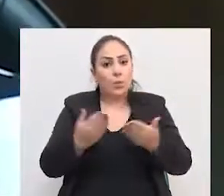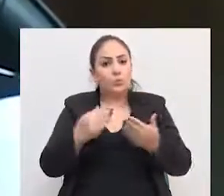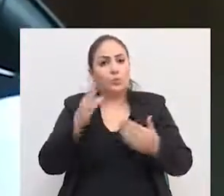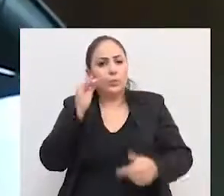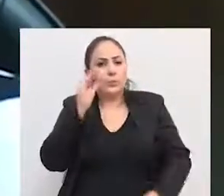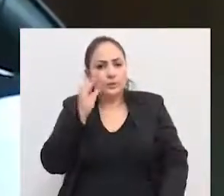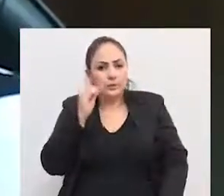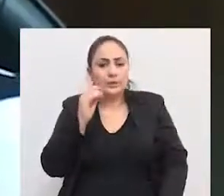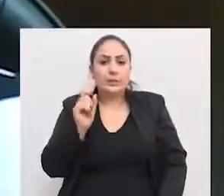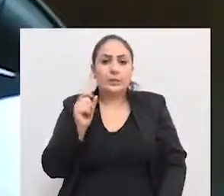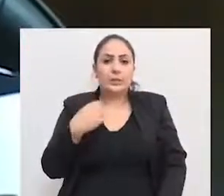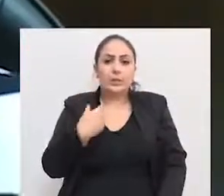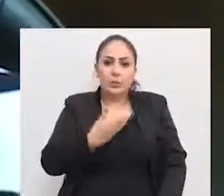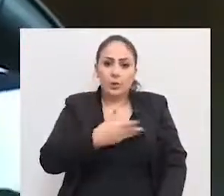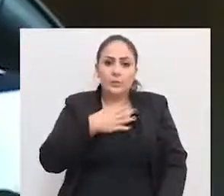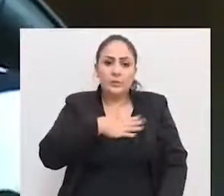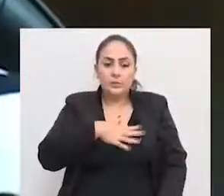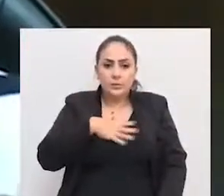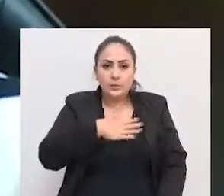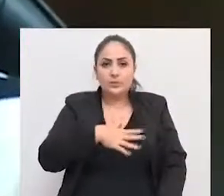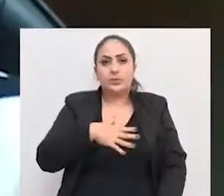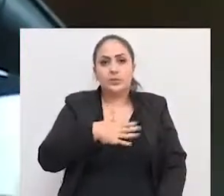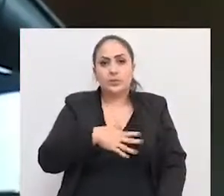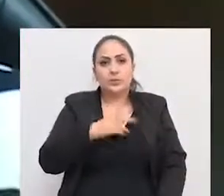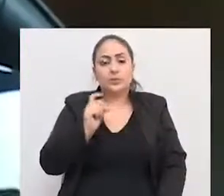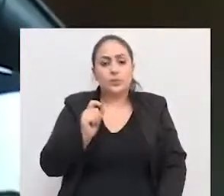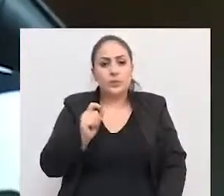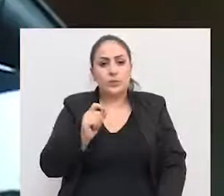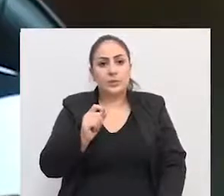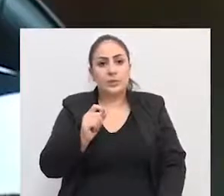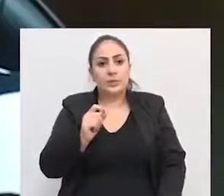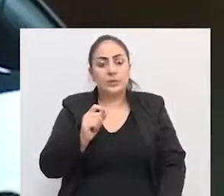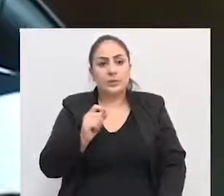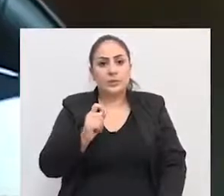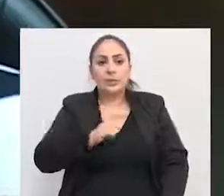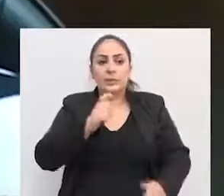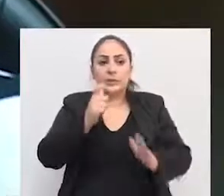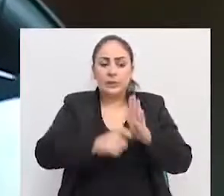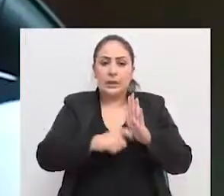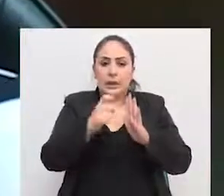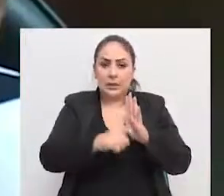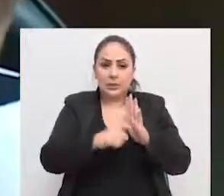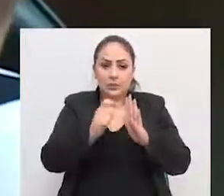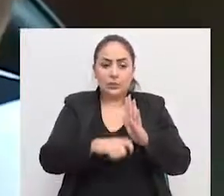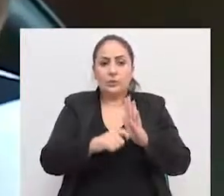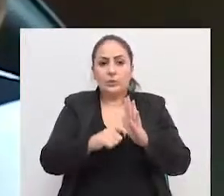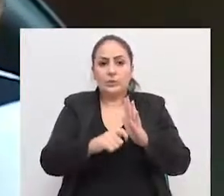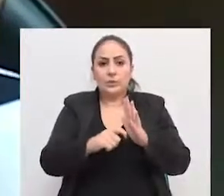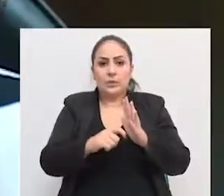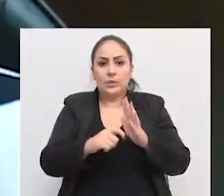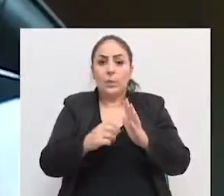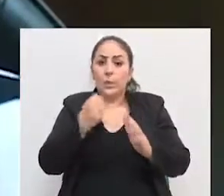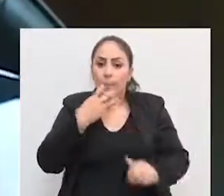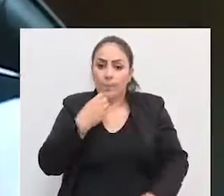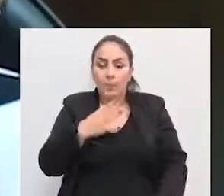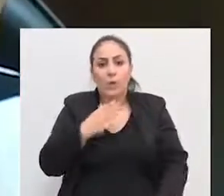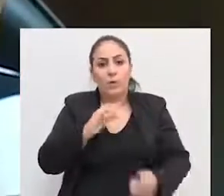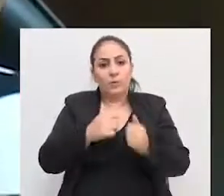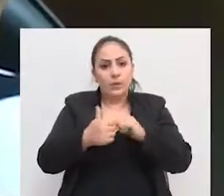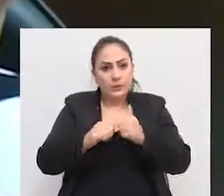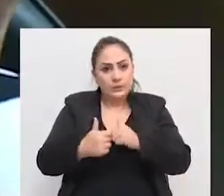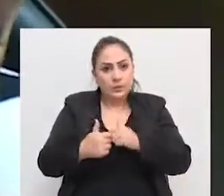gente está observando e a gente está sentindo que dados sem uma boa